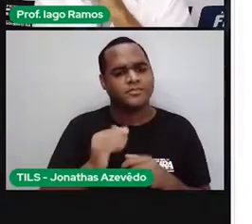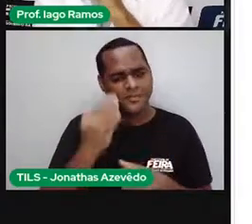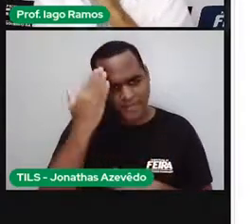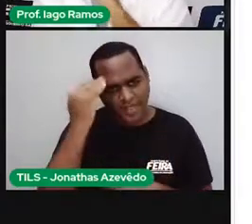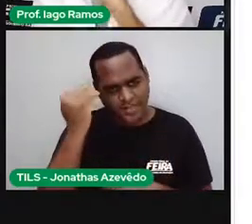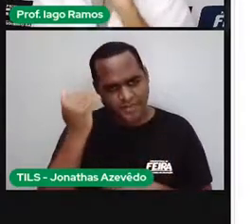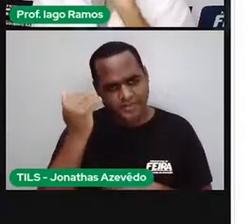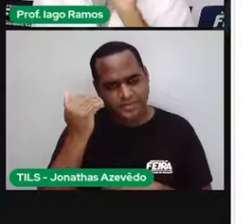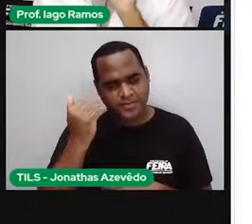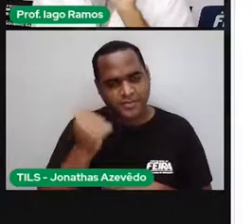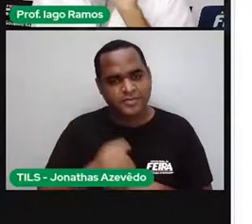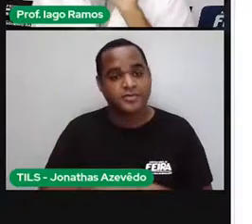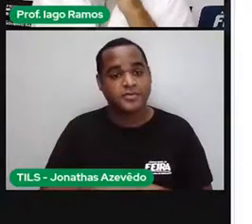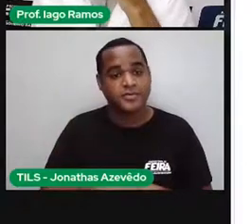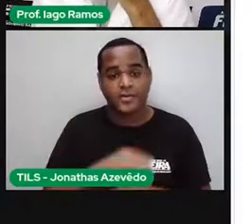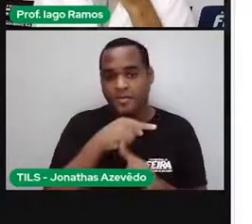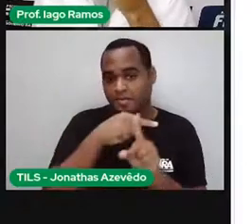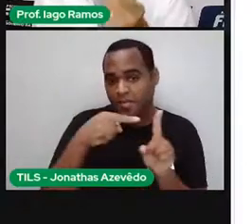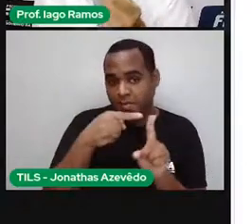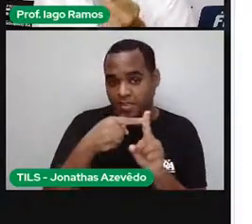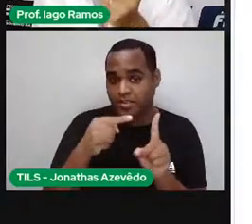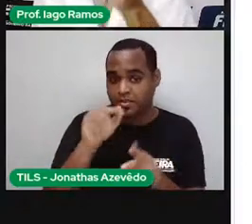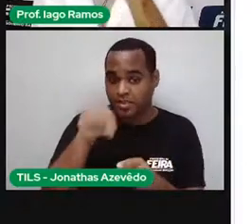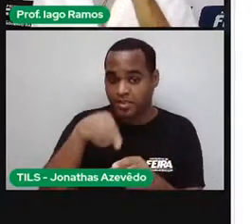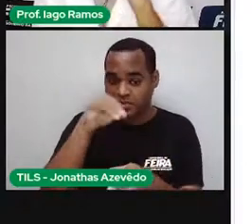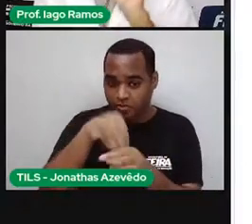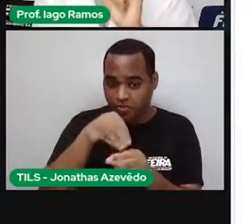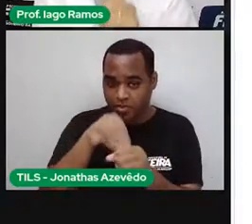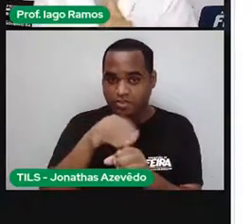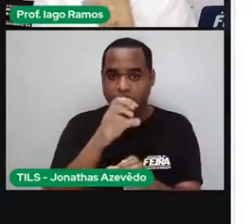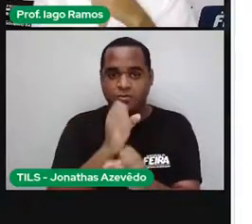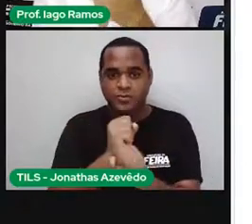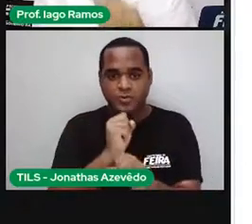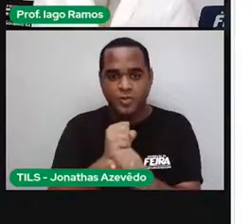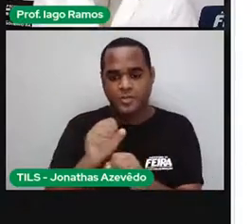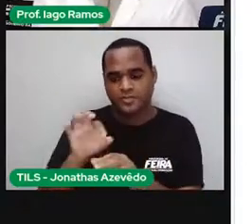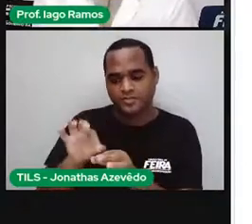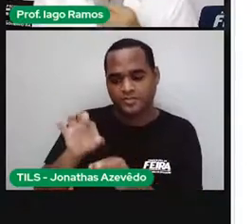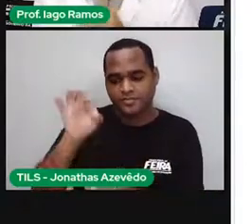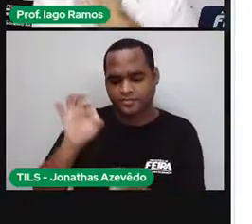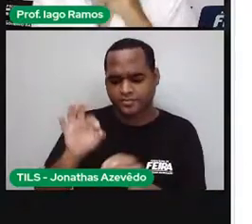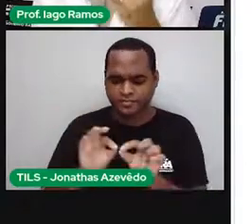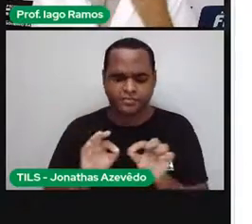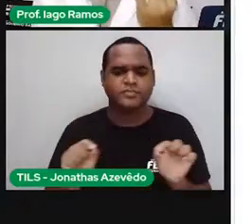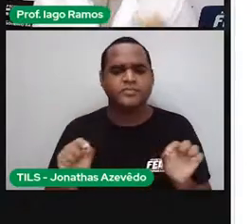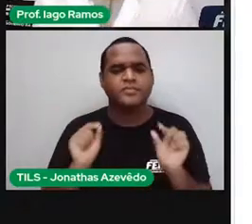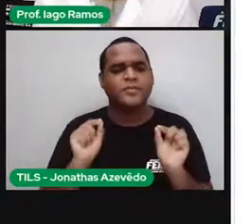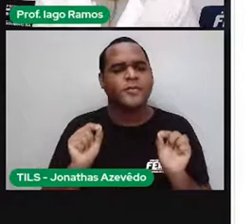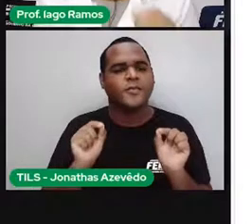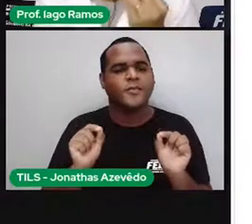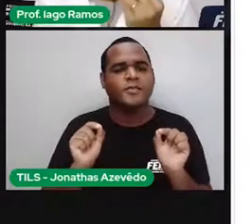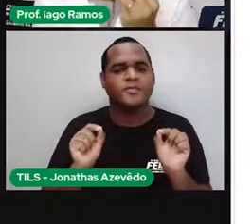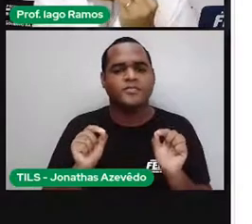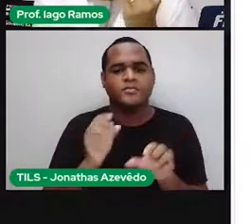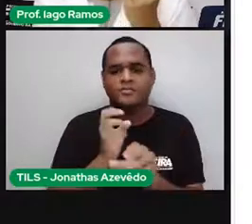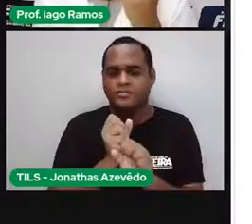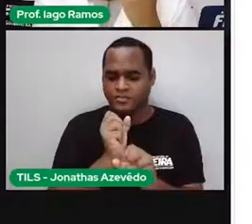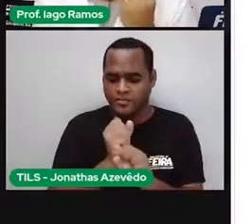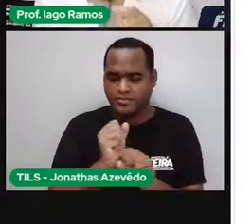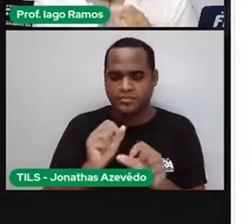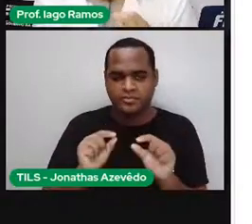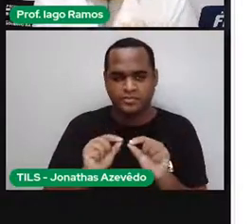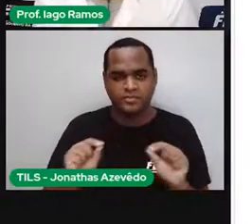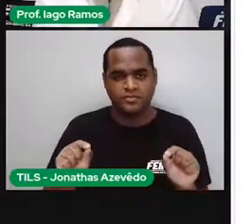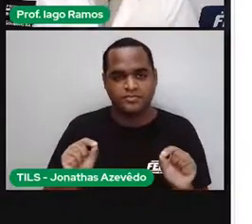Oi e a metade do produto do comprimento pela altura O que é o produto do comprimento pela altura